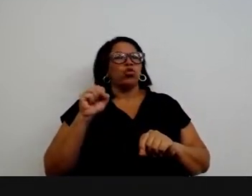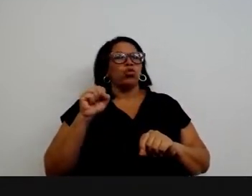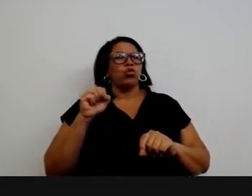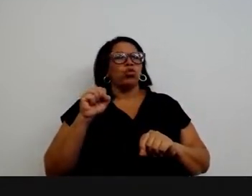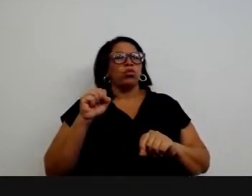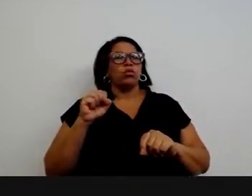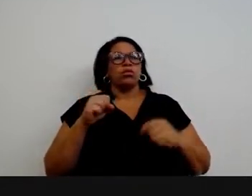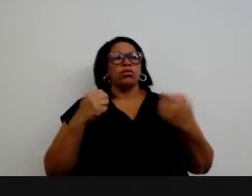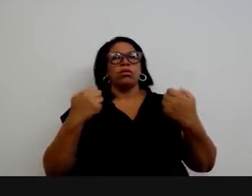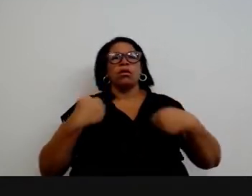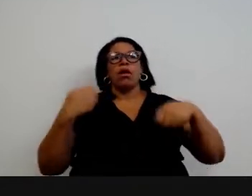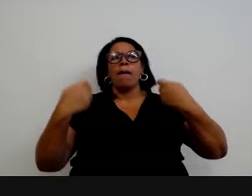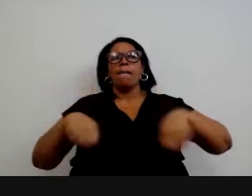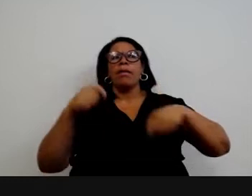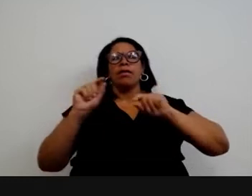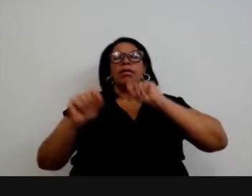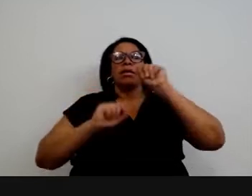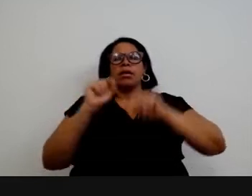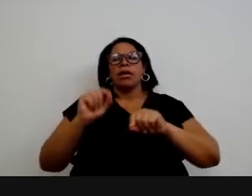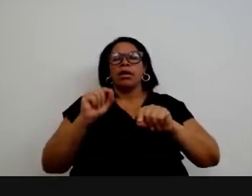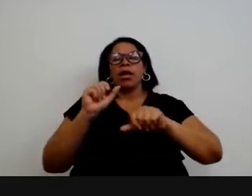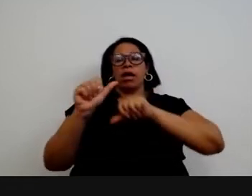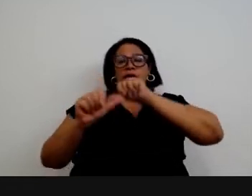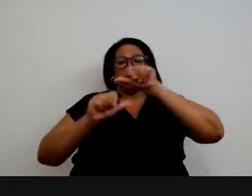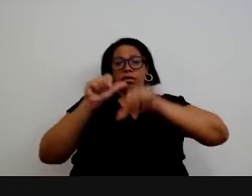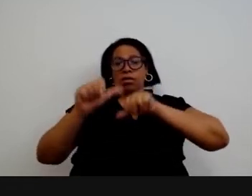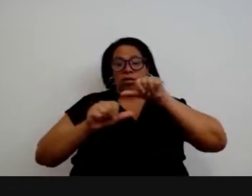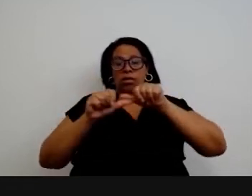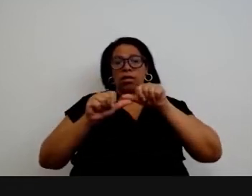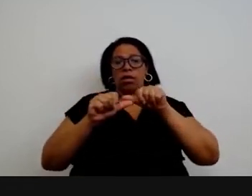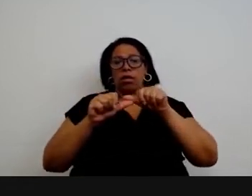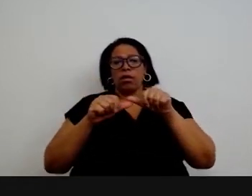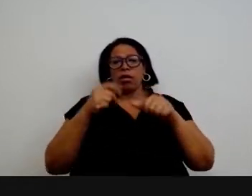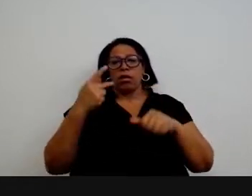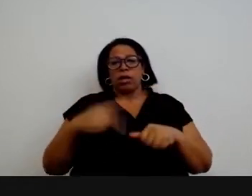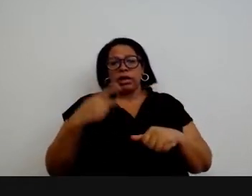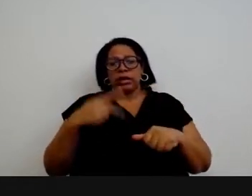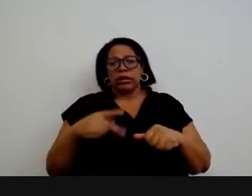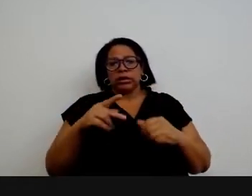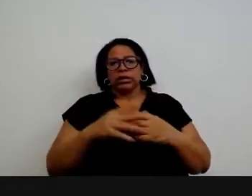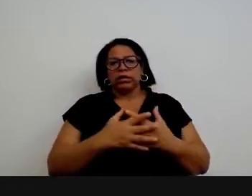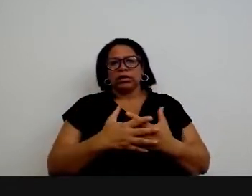gratificante a gente ver mesmo as pequenas mudanças. Eu posso citar aqui